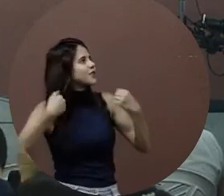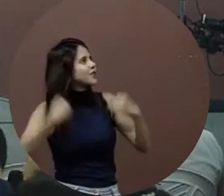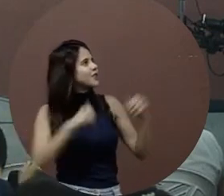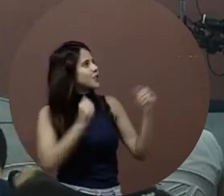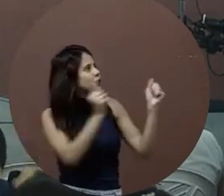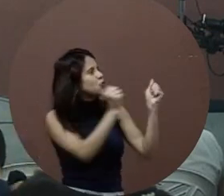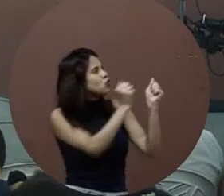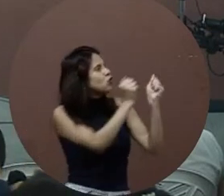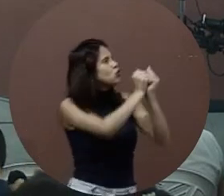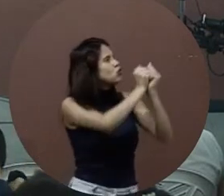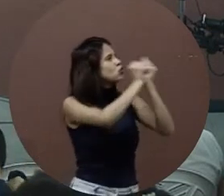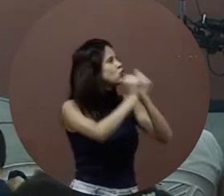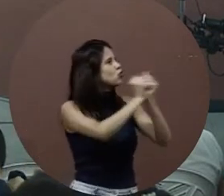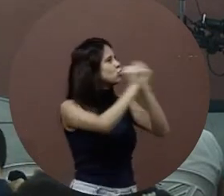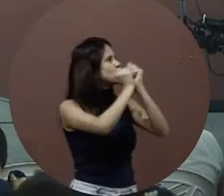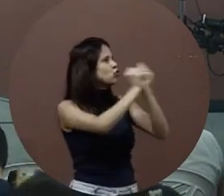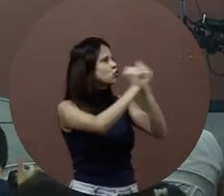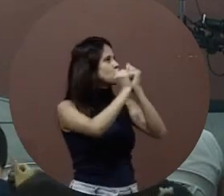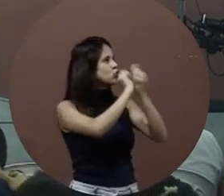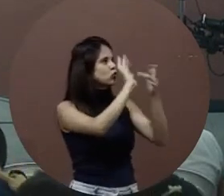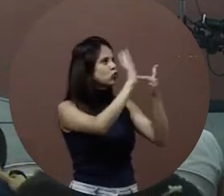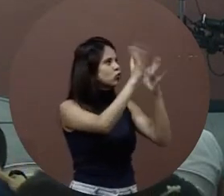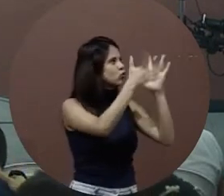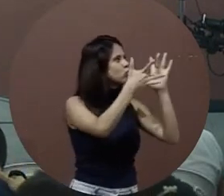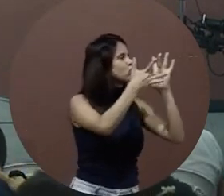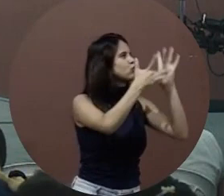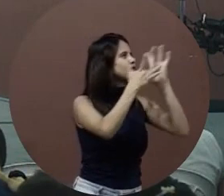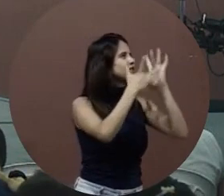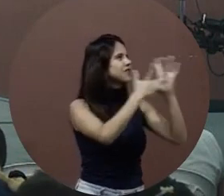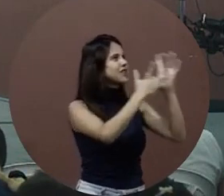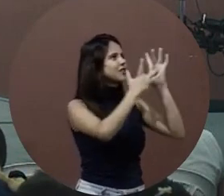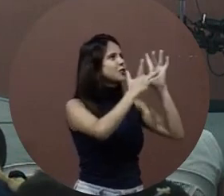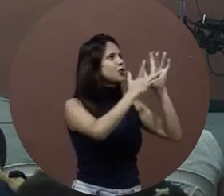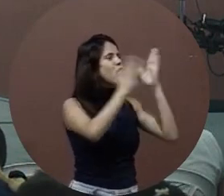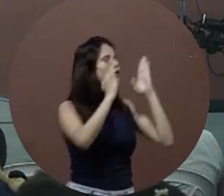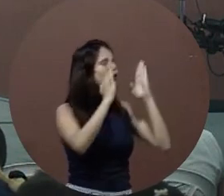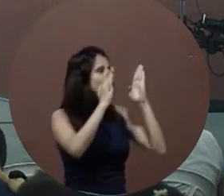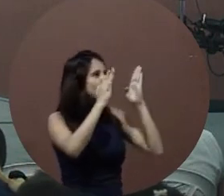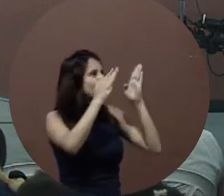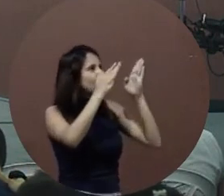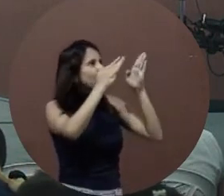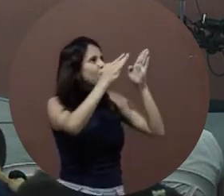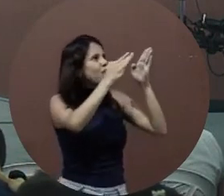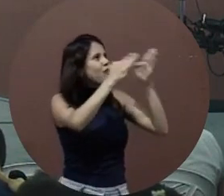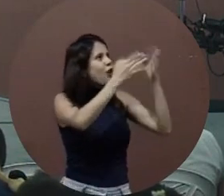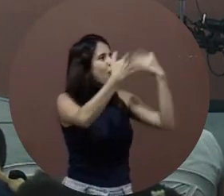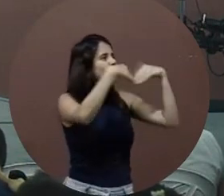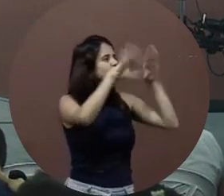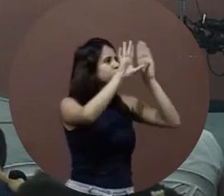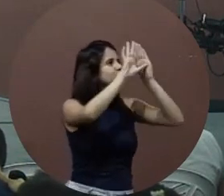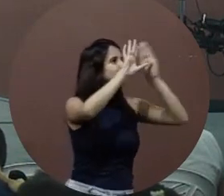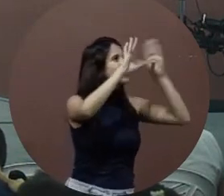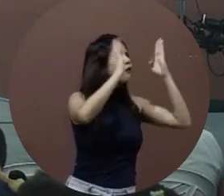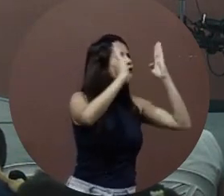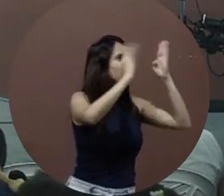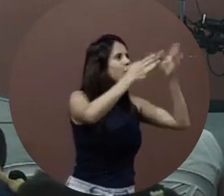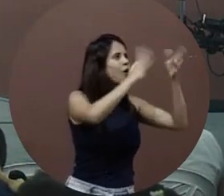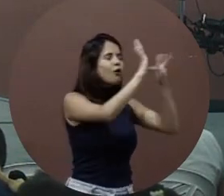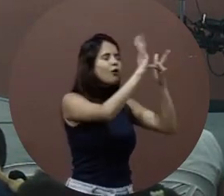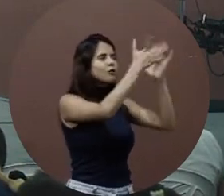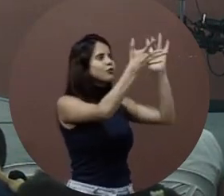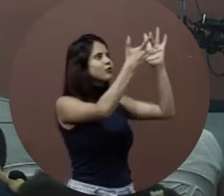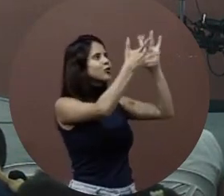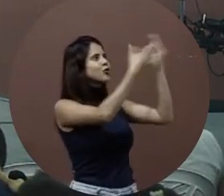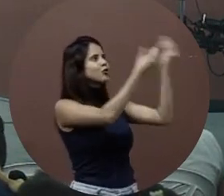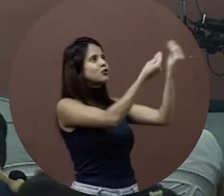com perseverança a carreira que nos está proposta, olhando firmemente para o autor e consumador da